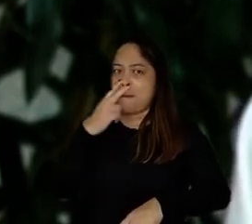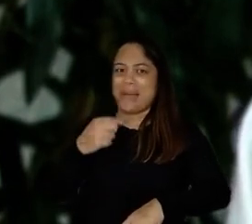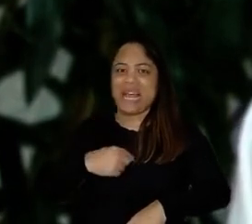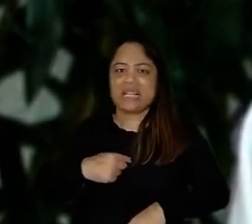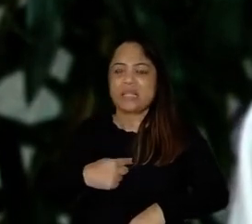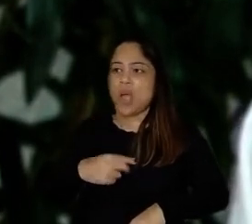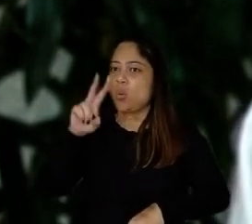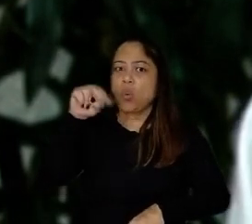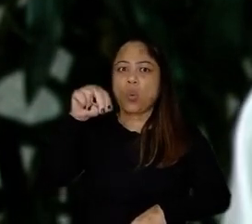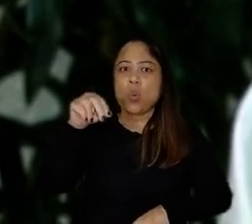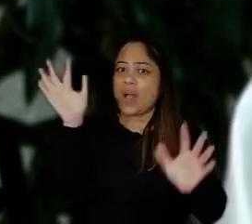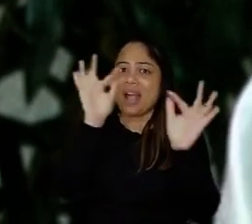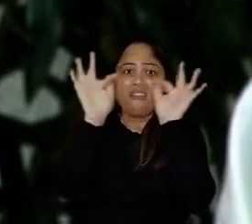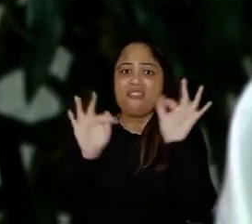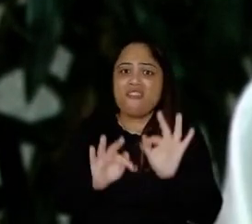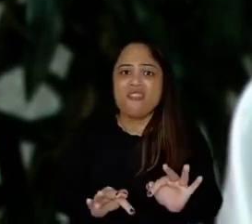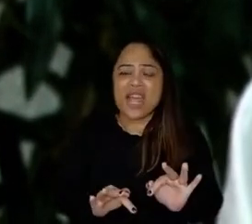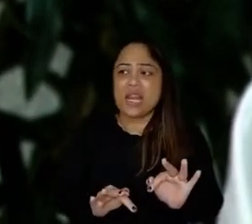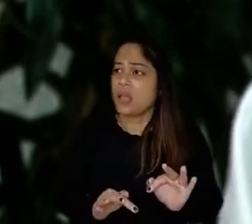ser feliz.